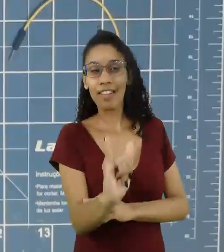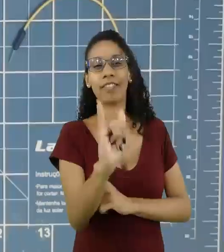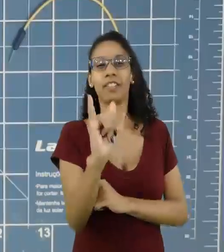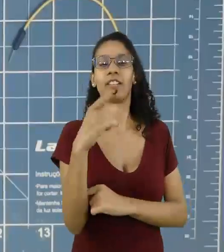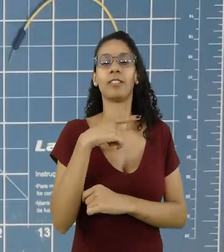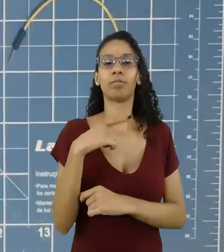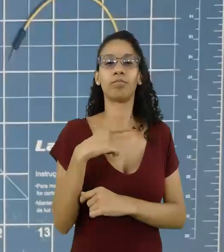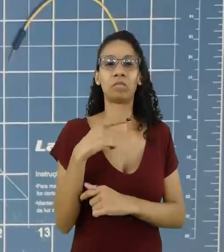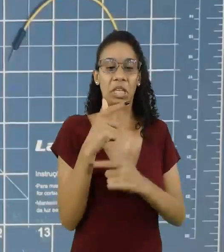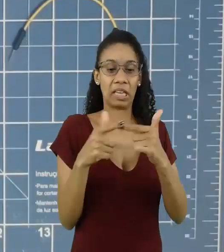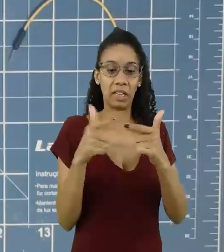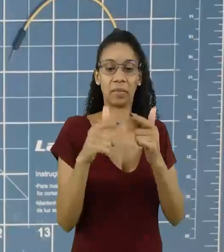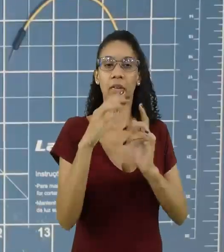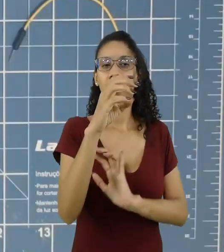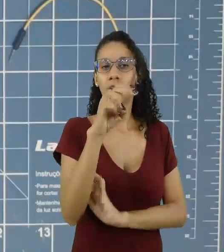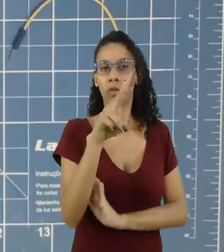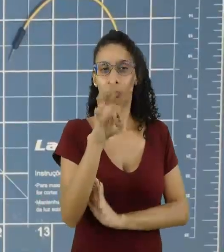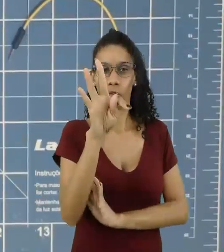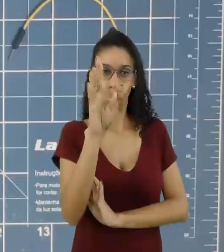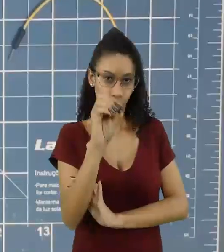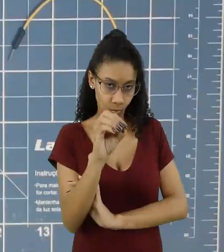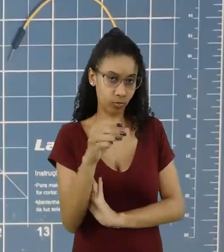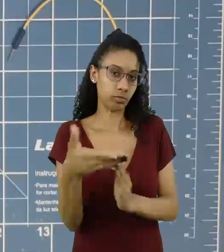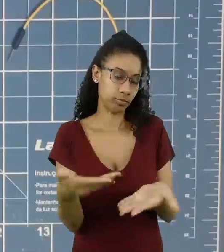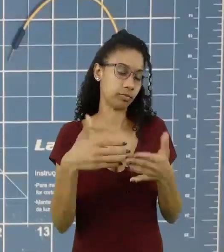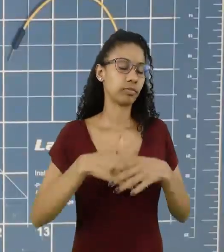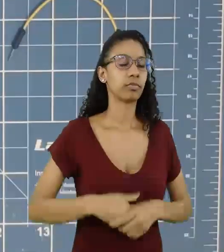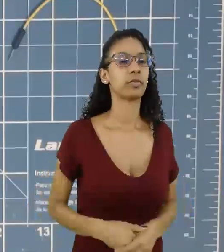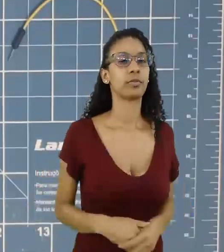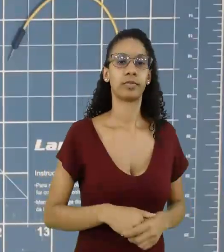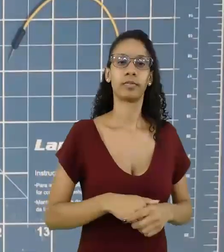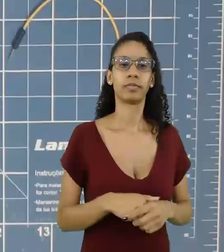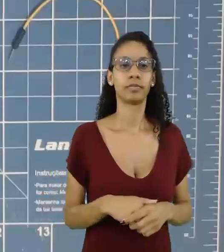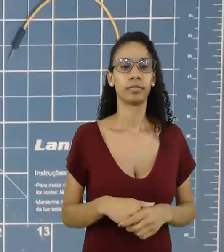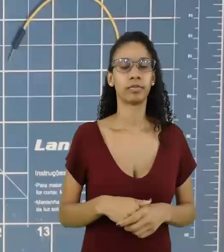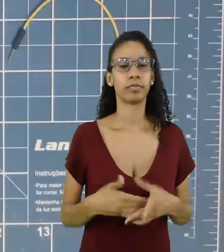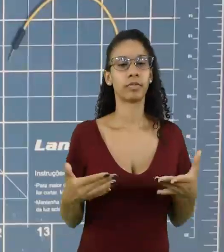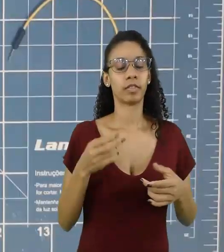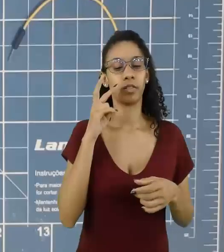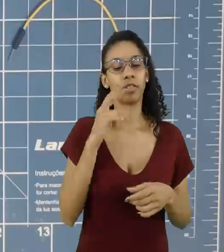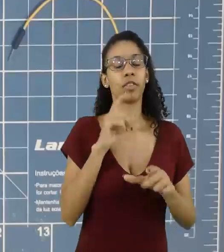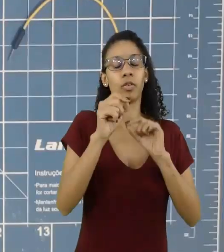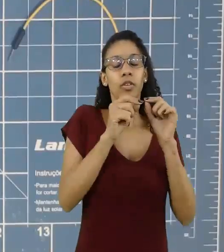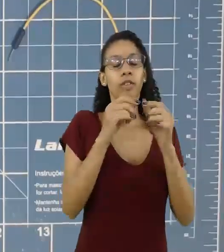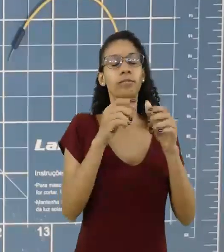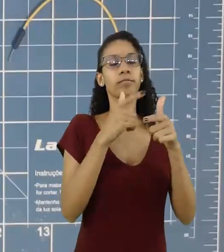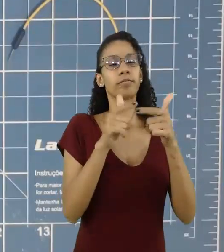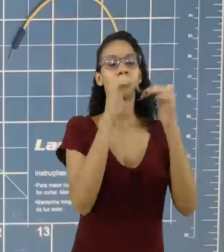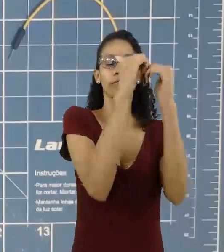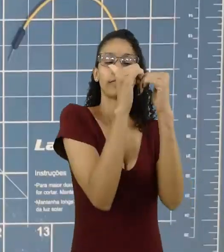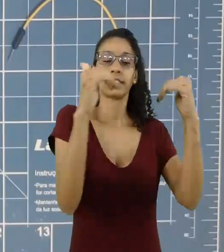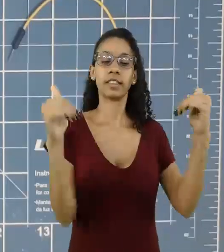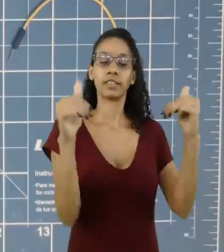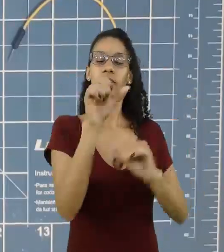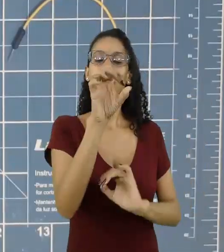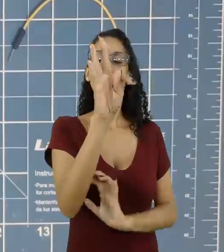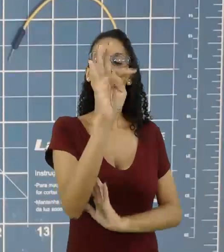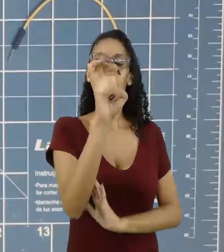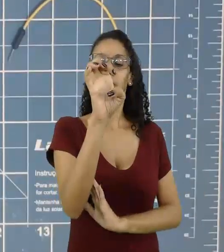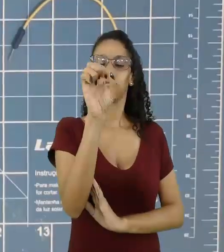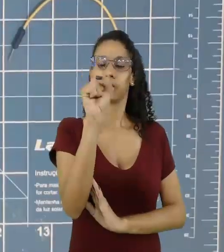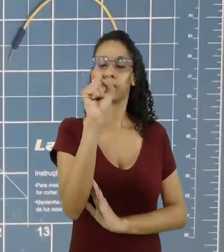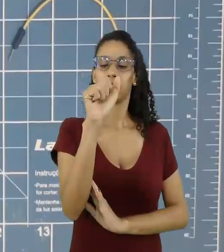Mas na corrente que a gente está trabalhando, está tranquila a resistência de 10 kΩ, tá? Isso trata-se de um divisor de tensão, porque como o próprio